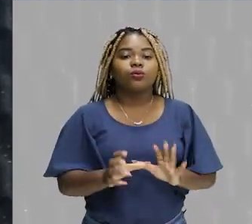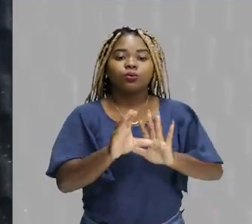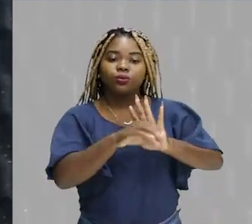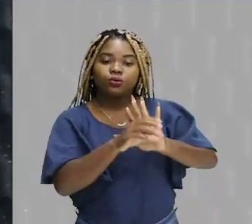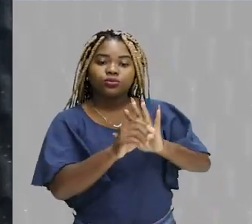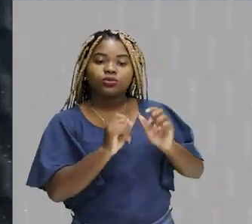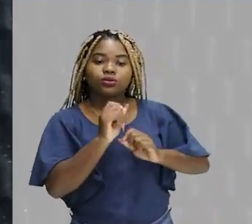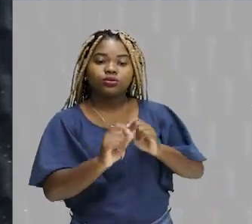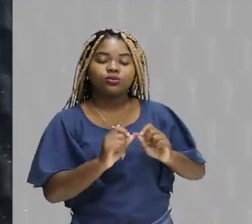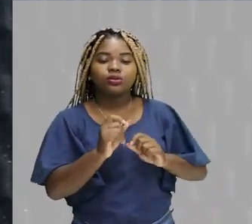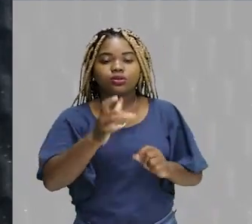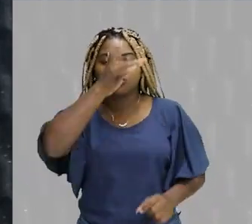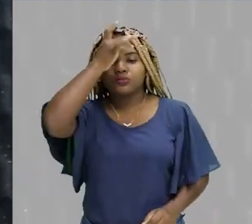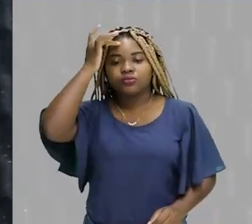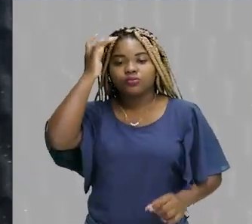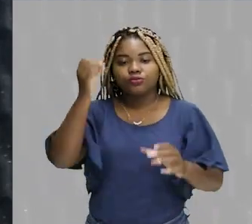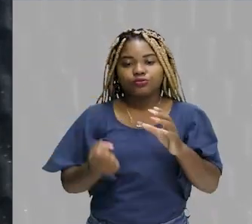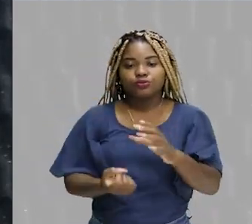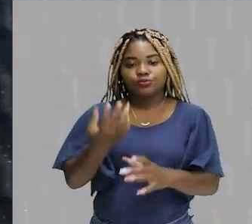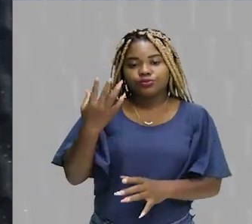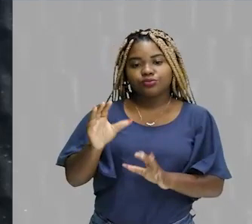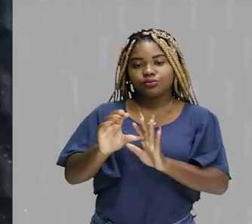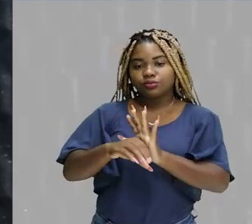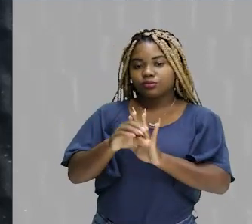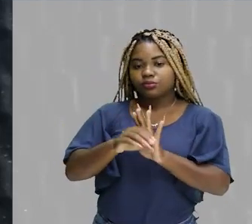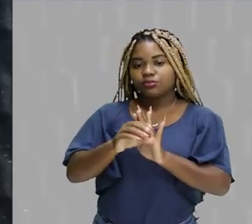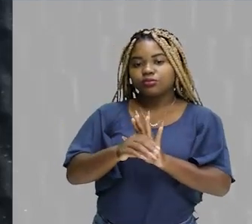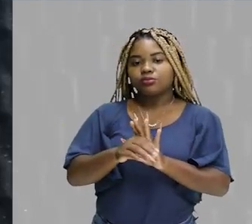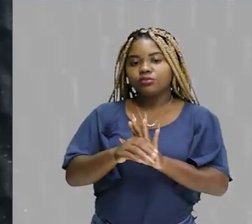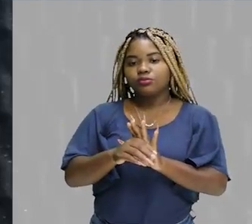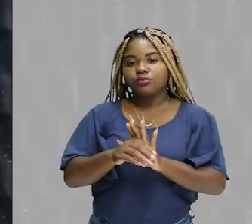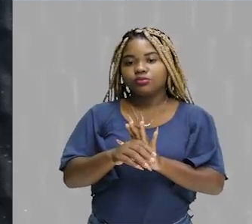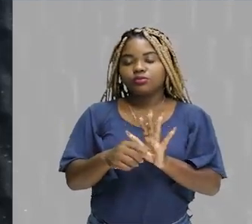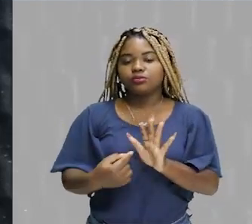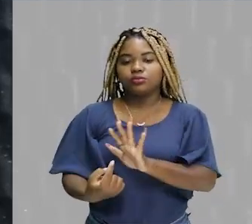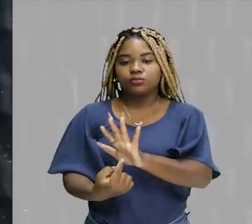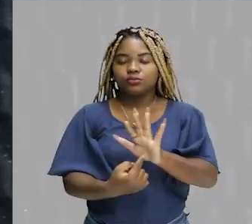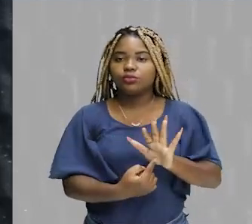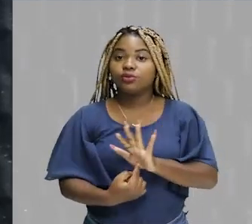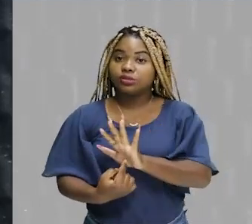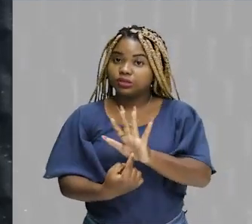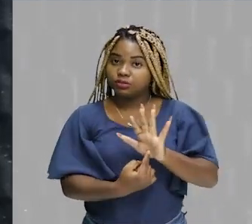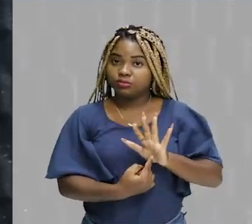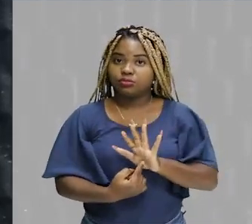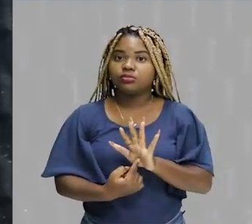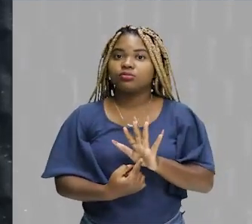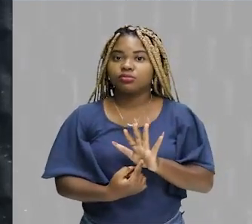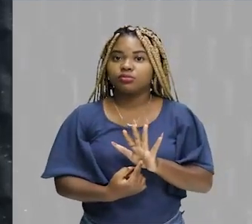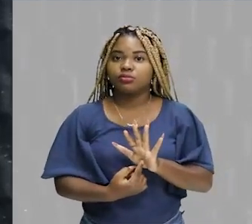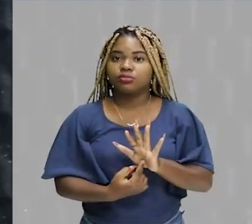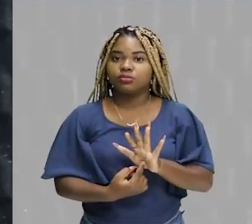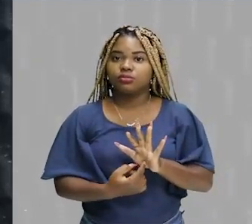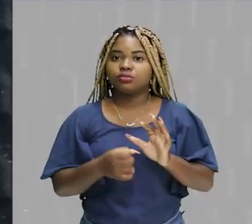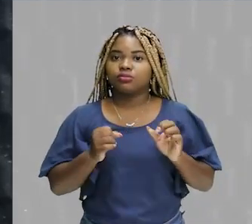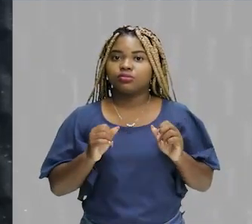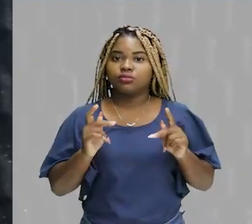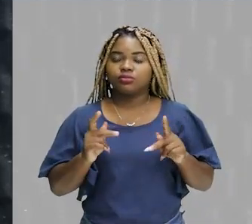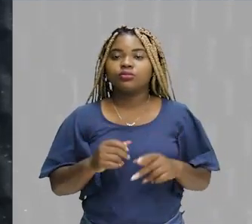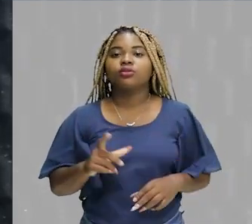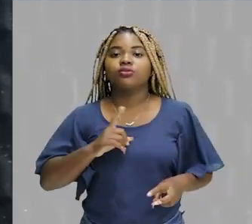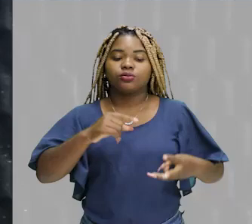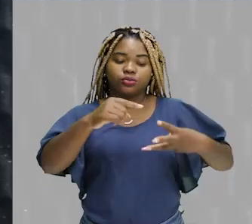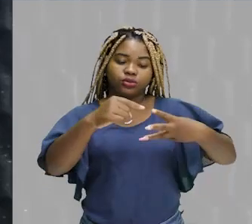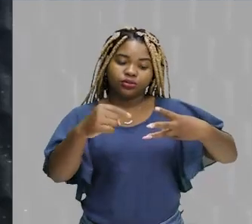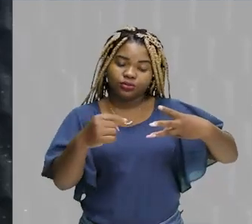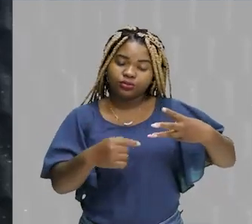as pessoas que criaram esse conceito quiseram expressar a partir da ideia de ecologia urbana. 3 tópicos,